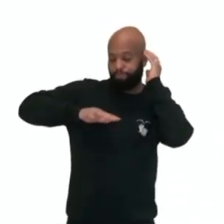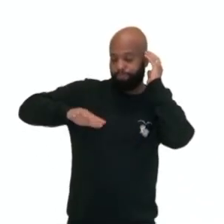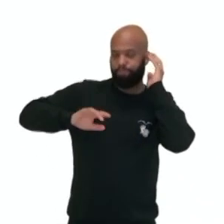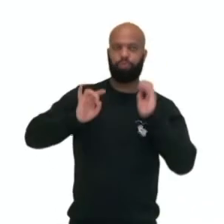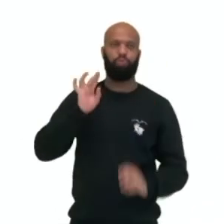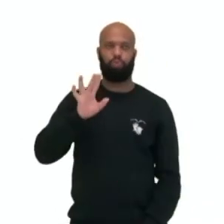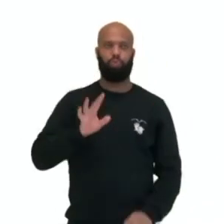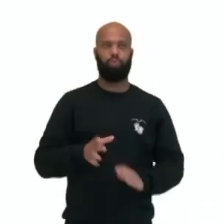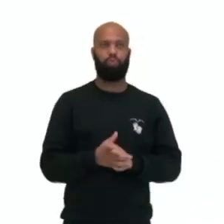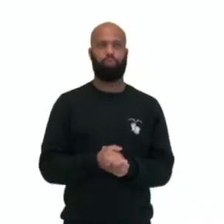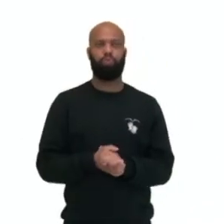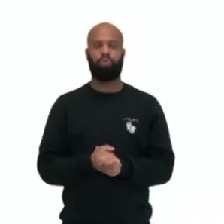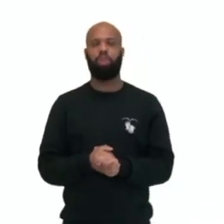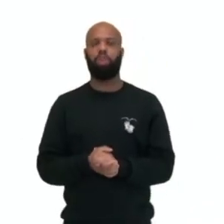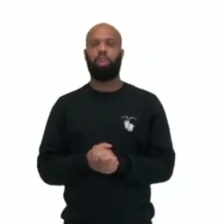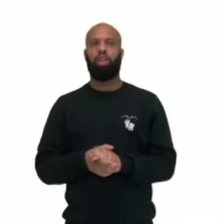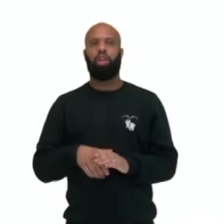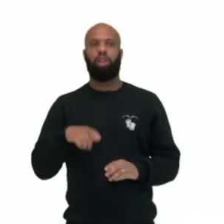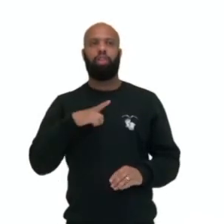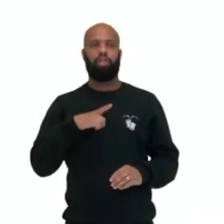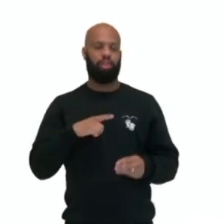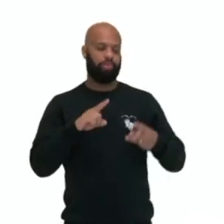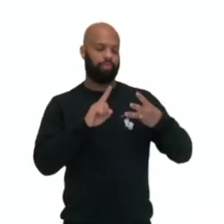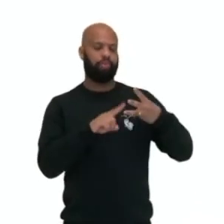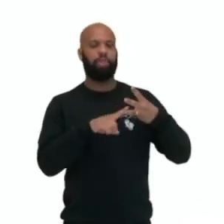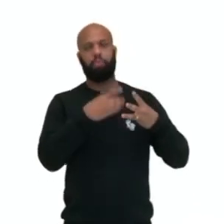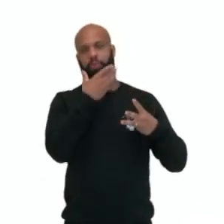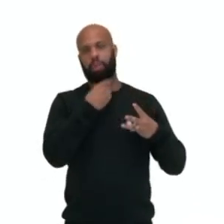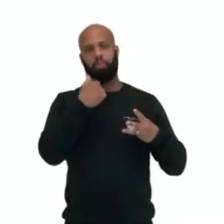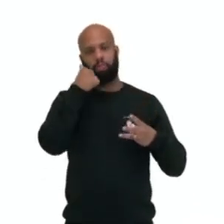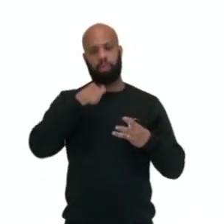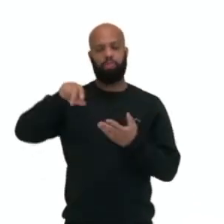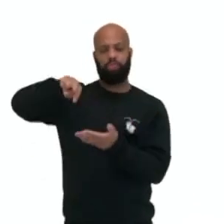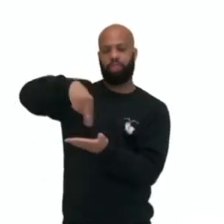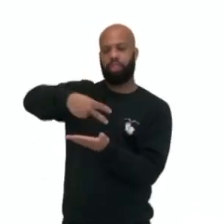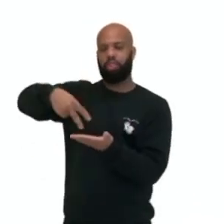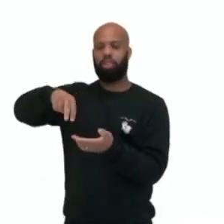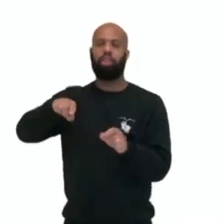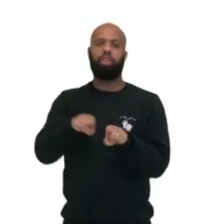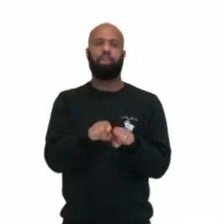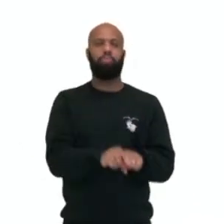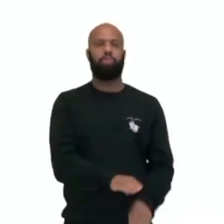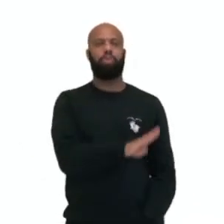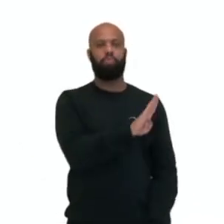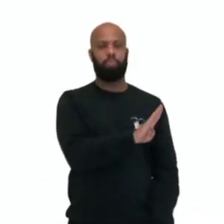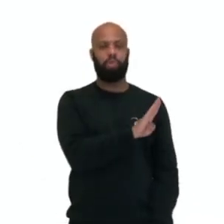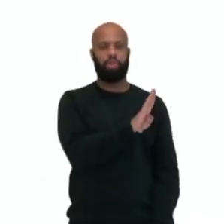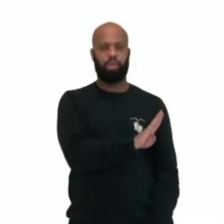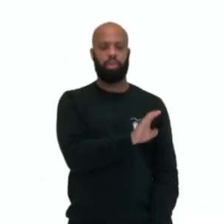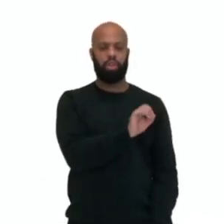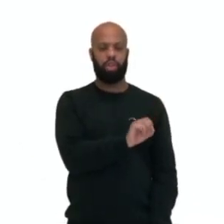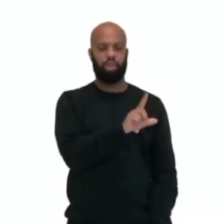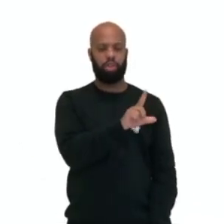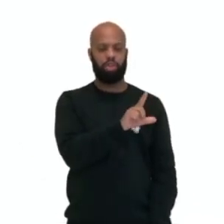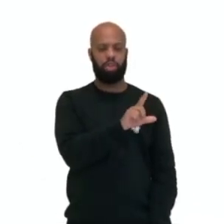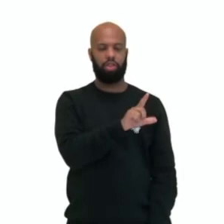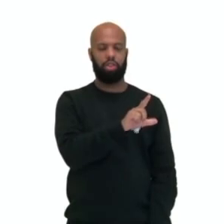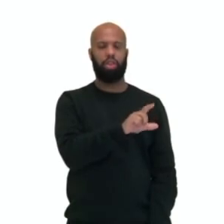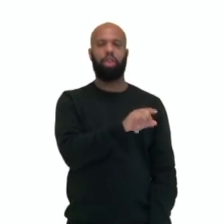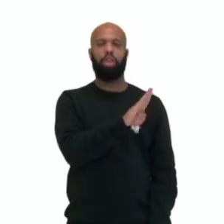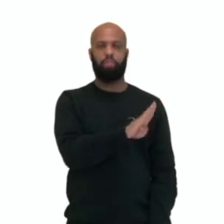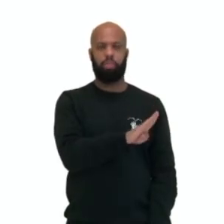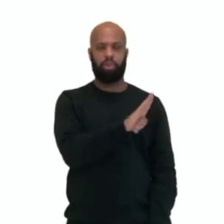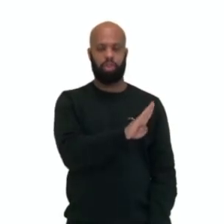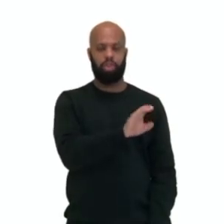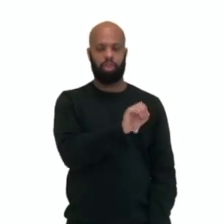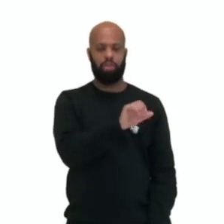ok? Daí a gente ainda tem os b-boys e as b-girls, são os dançarinos que